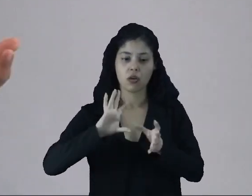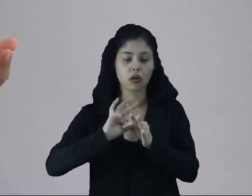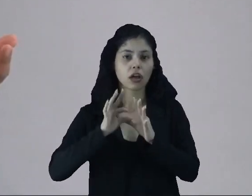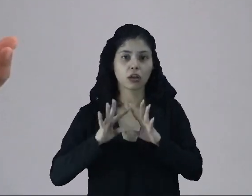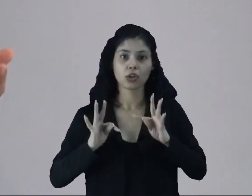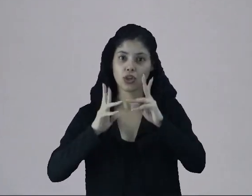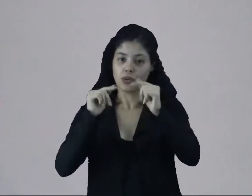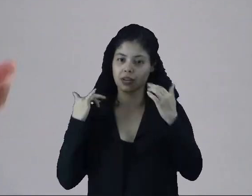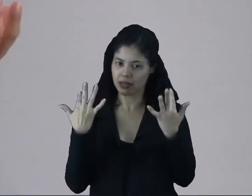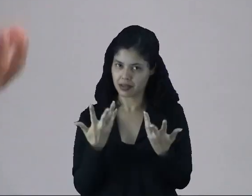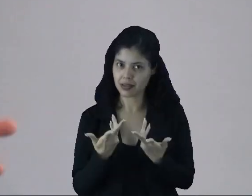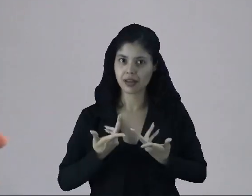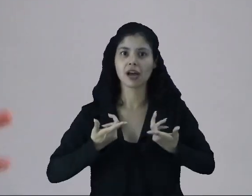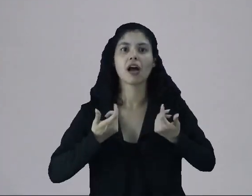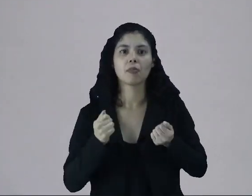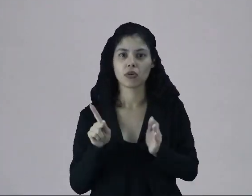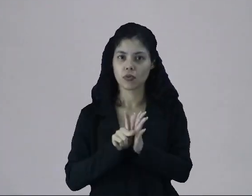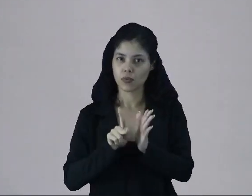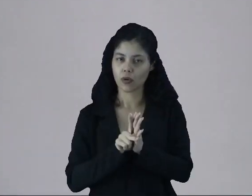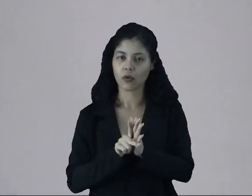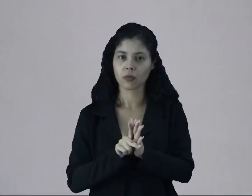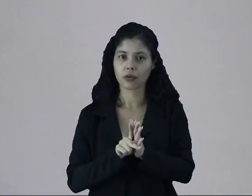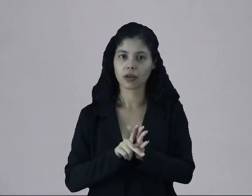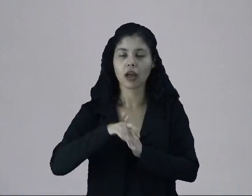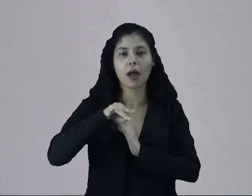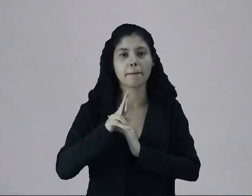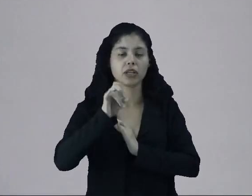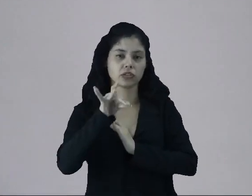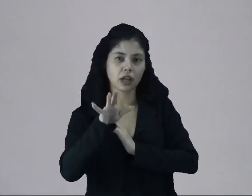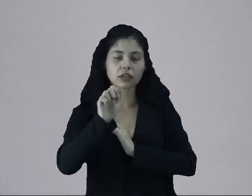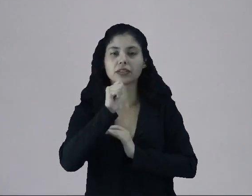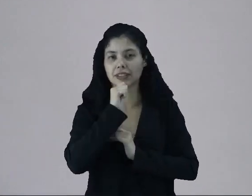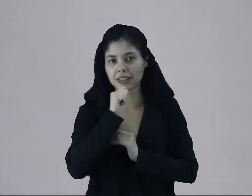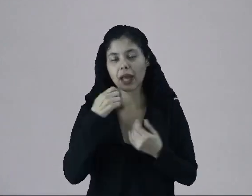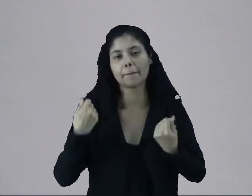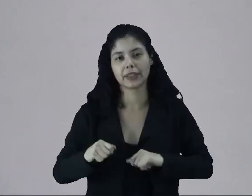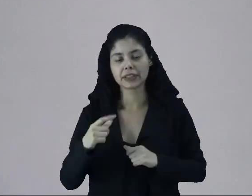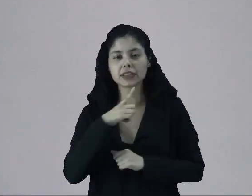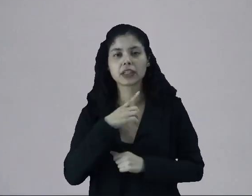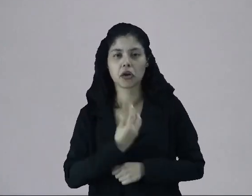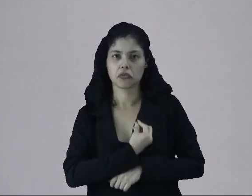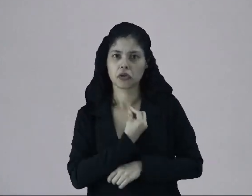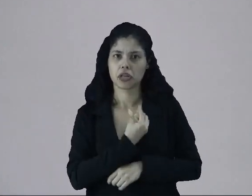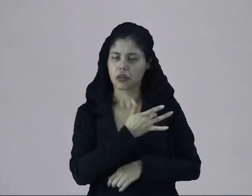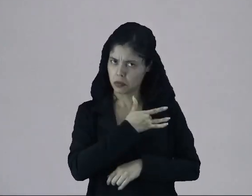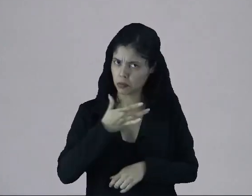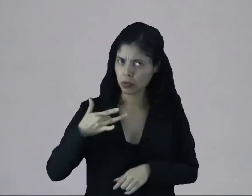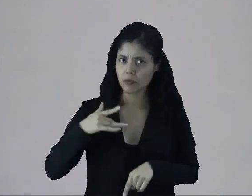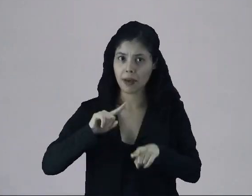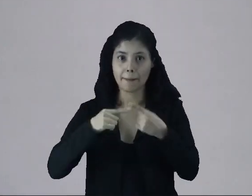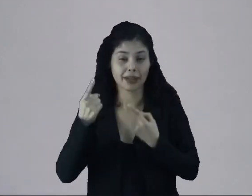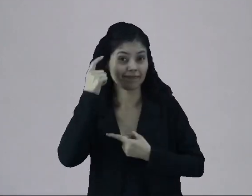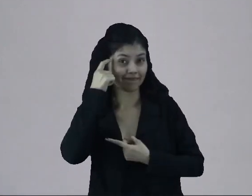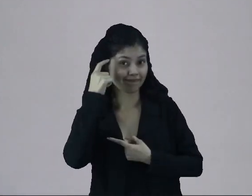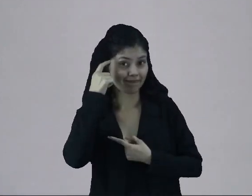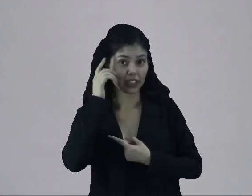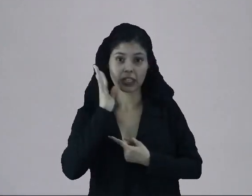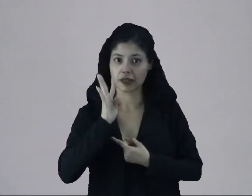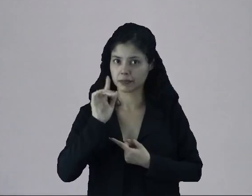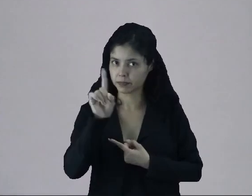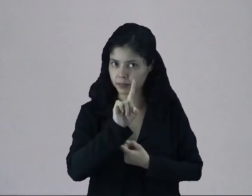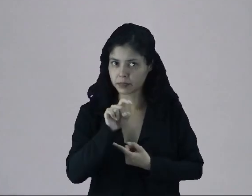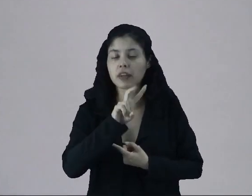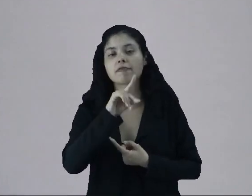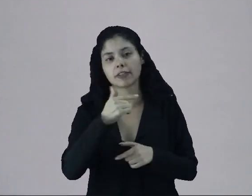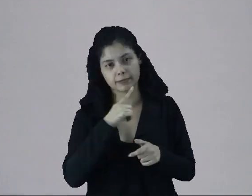esses hábitos em relação à tua homeostase. Então você pode ter uma vida super saudável e a sua cabecinha não estiver legal, você vai